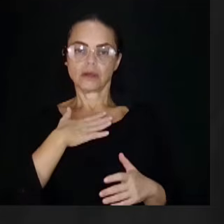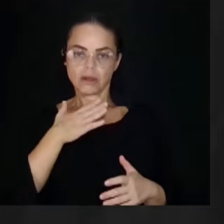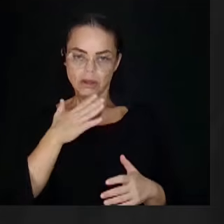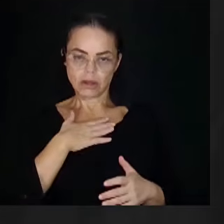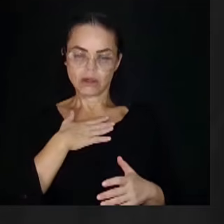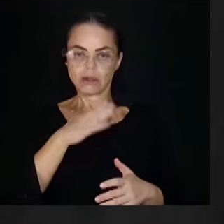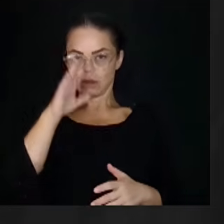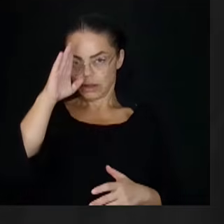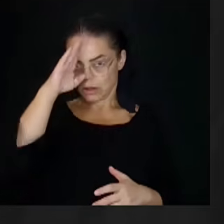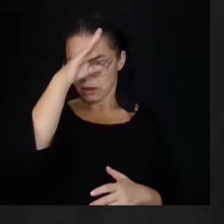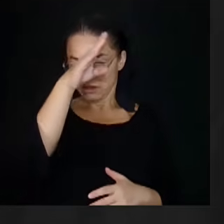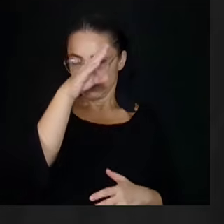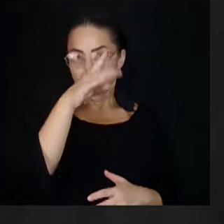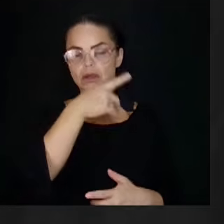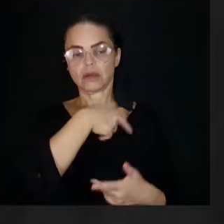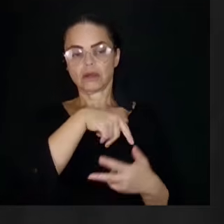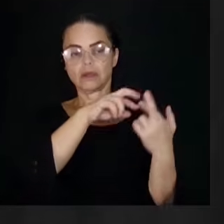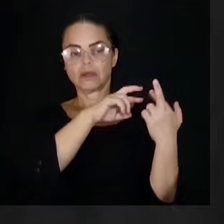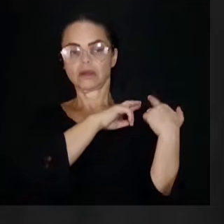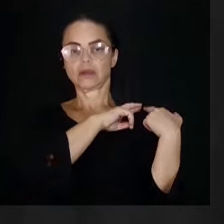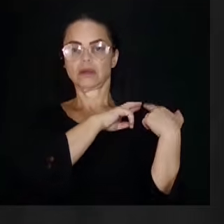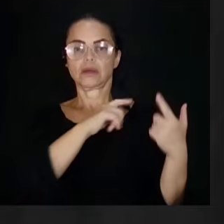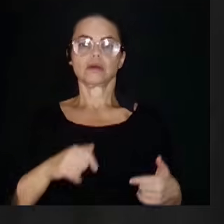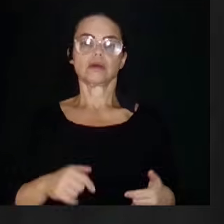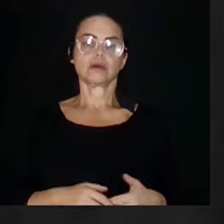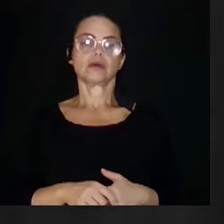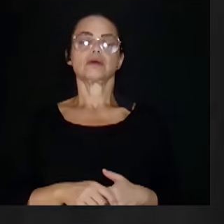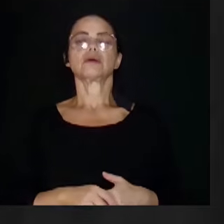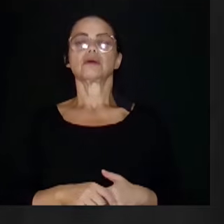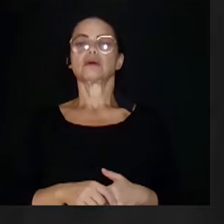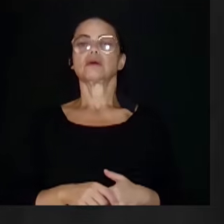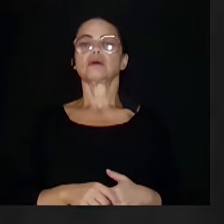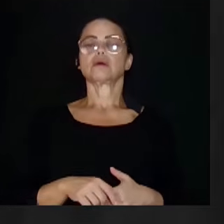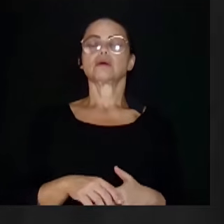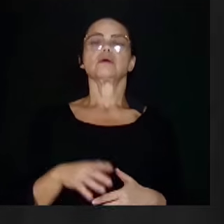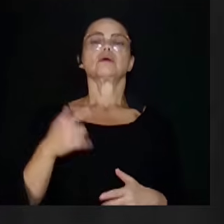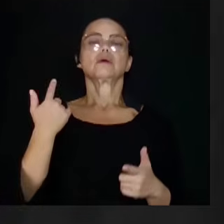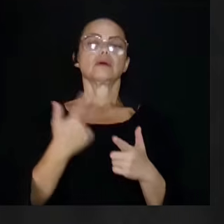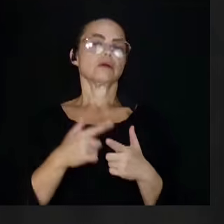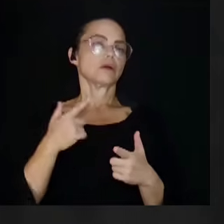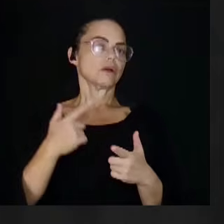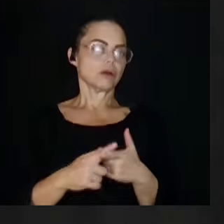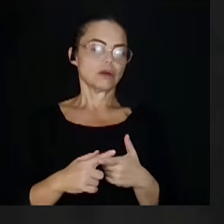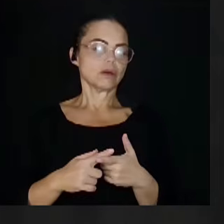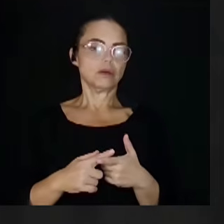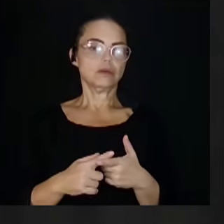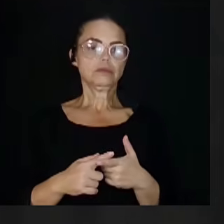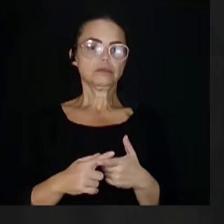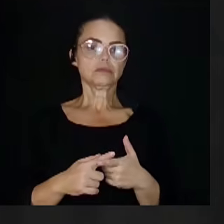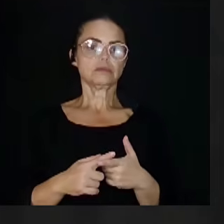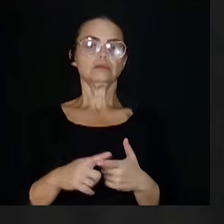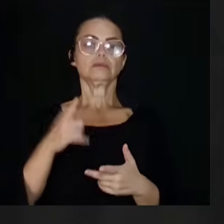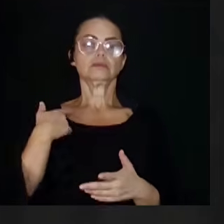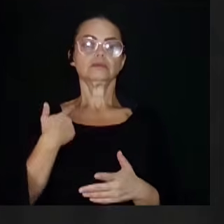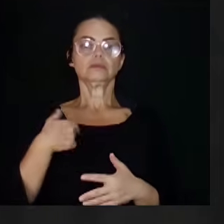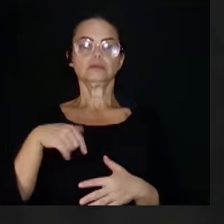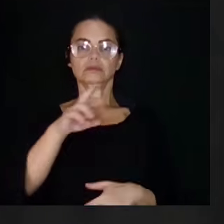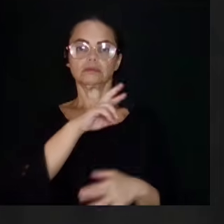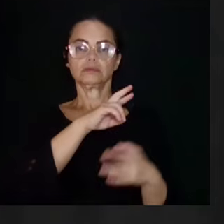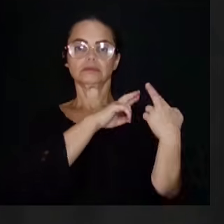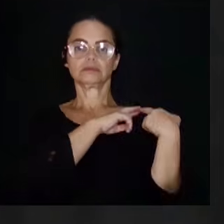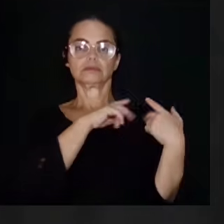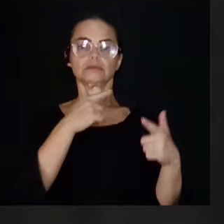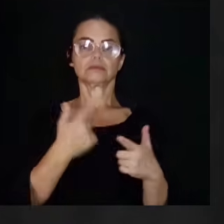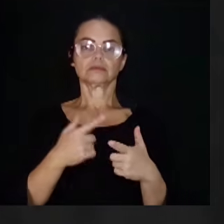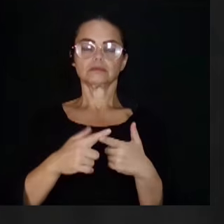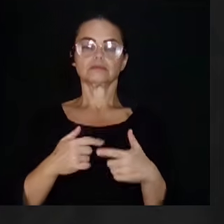responsável, né? Então, por que eu me coloco enquanto a responsável? Porque acaba praticamente passando